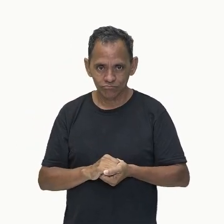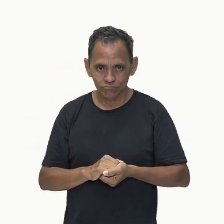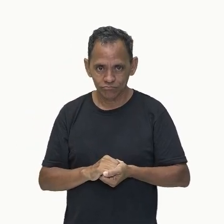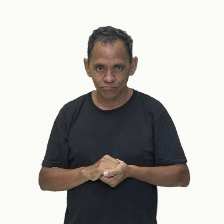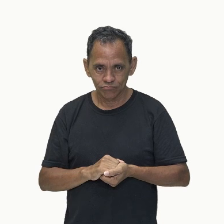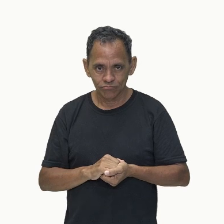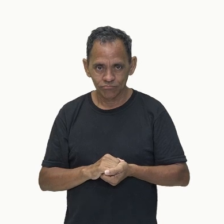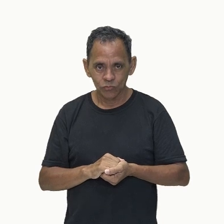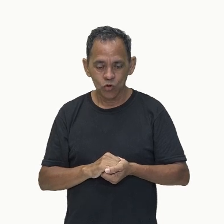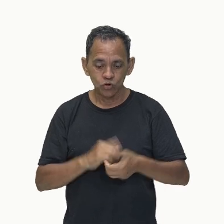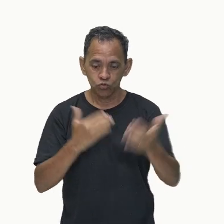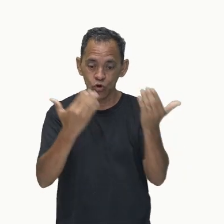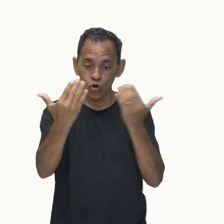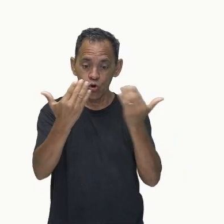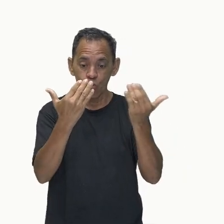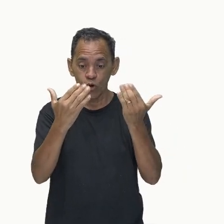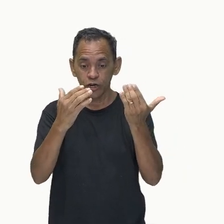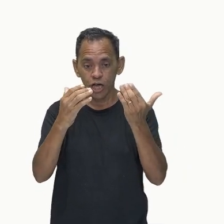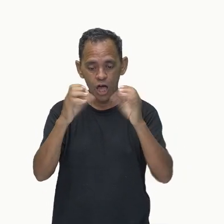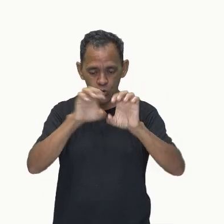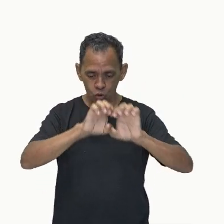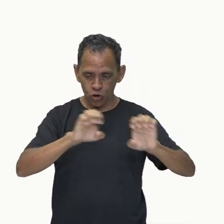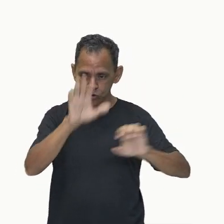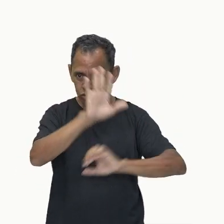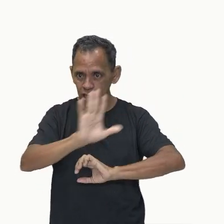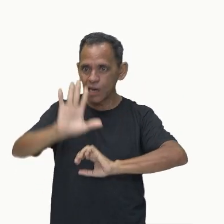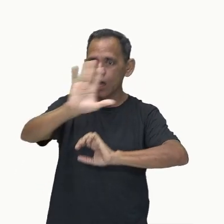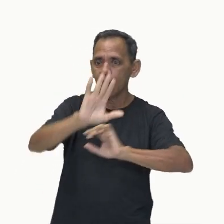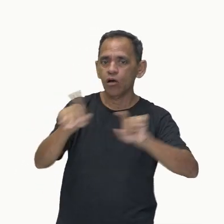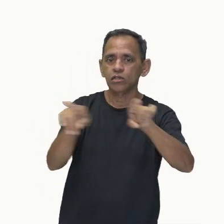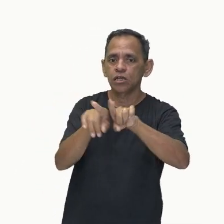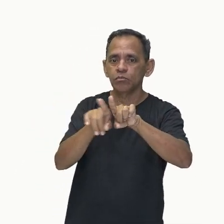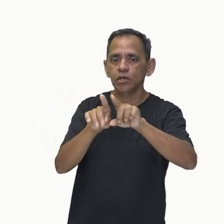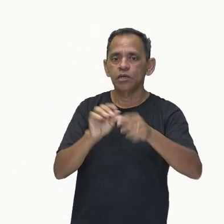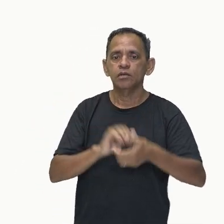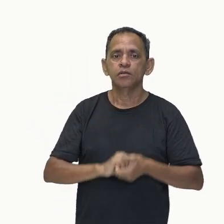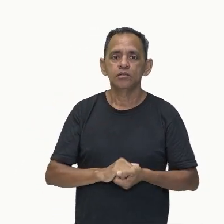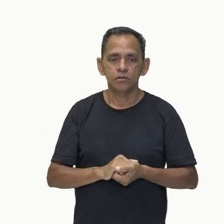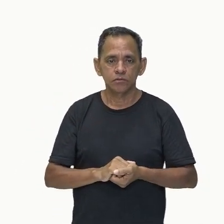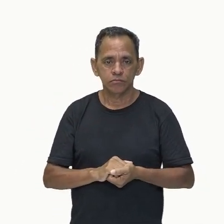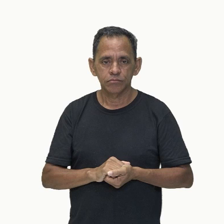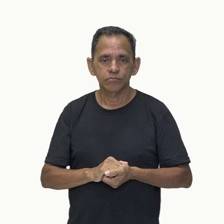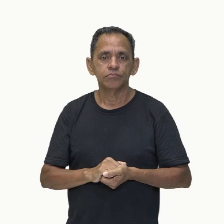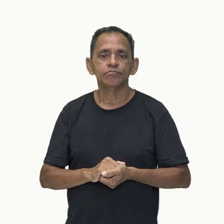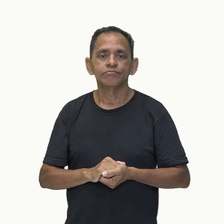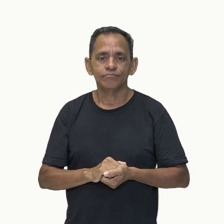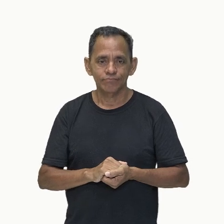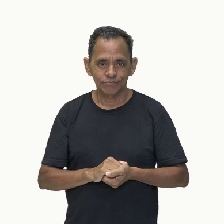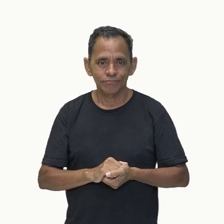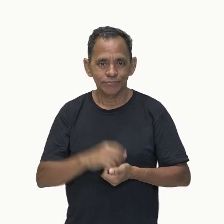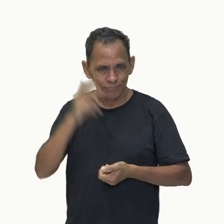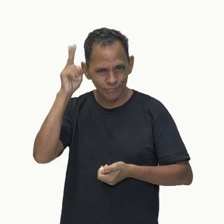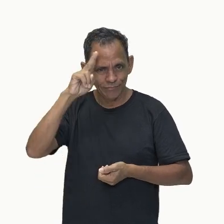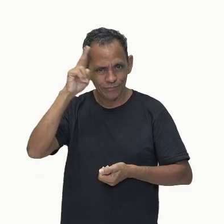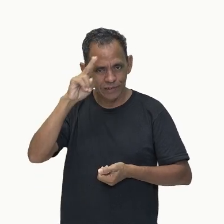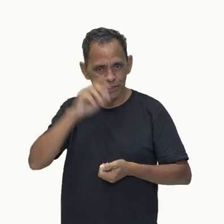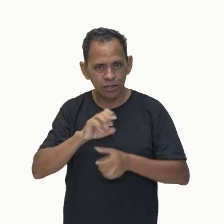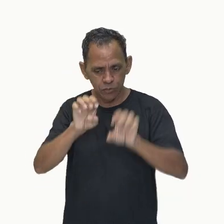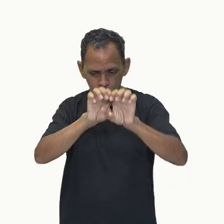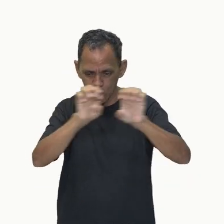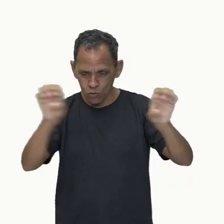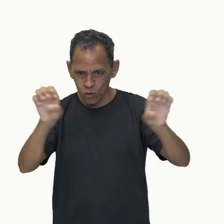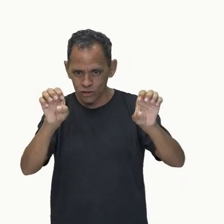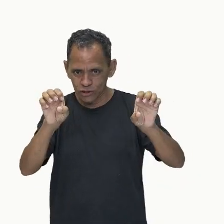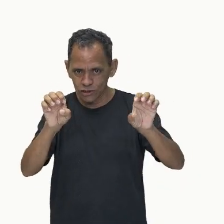vai comparar com a equação geral, que é aí a famosa equação do sorvete, né? Que vocês viram aí no